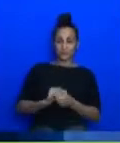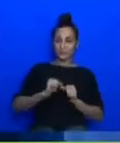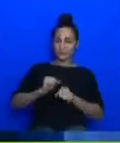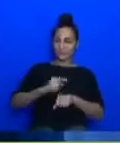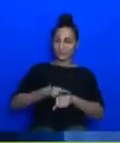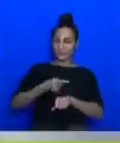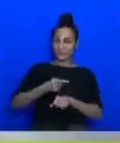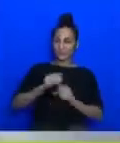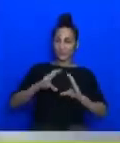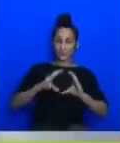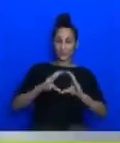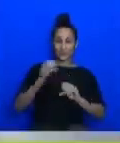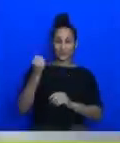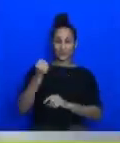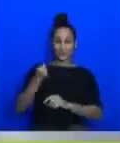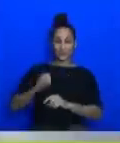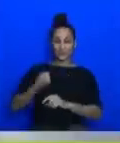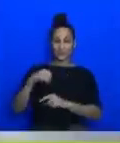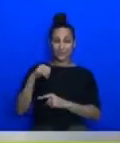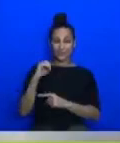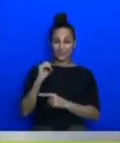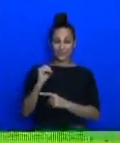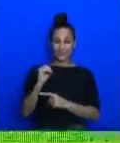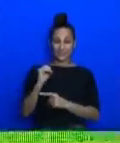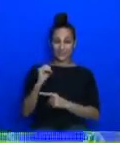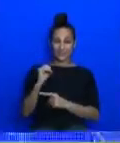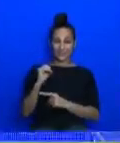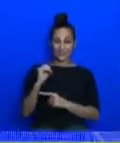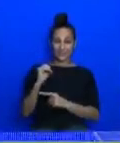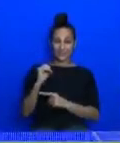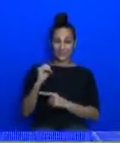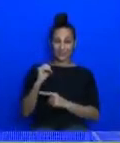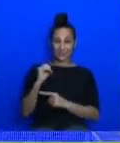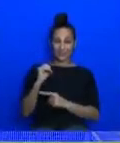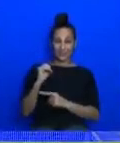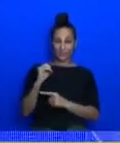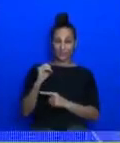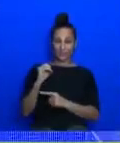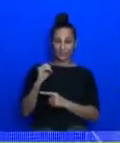Pode ser agora, hein? Bola branca. Número 0.